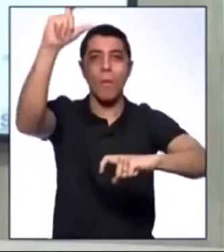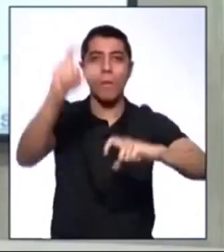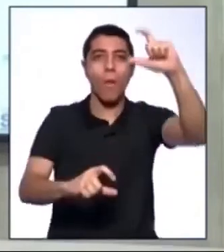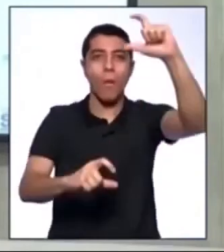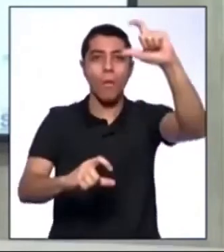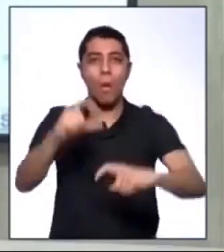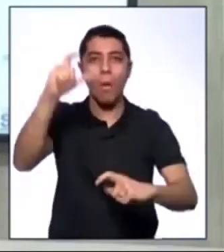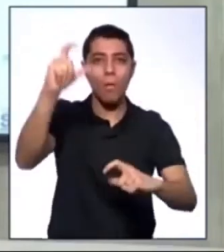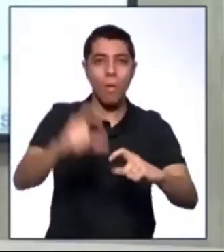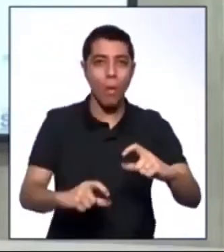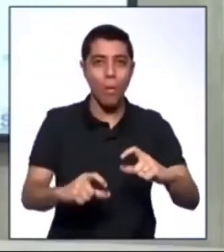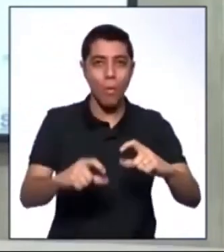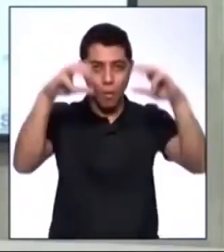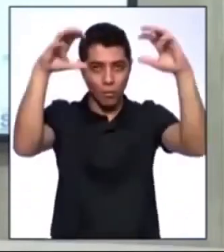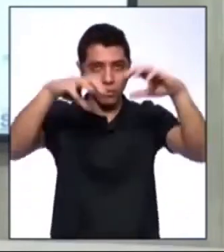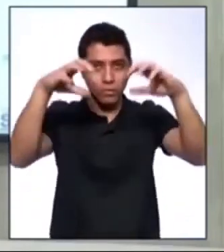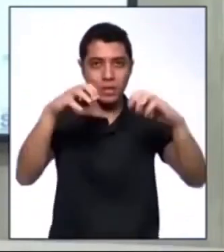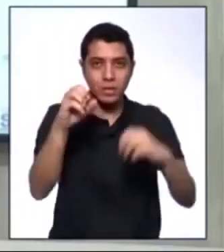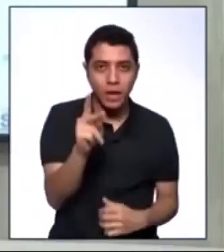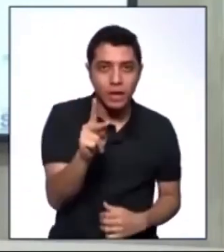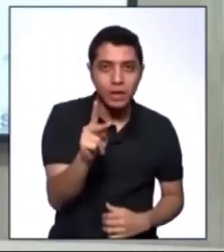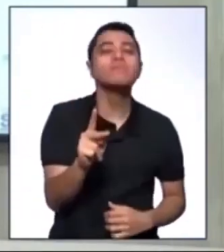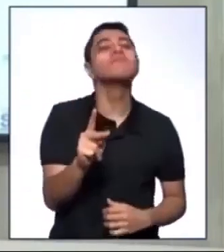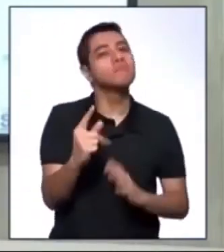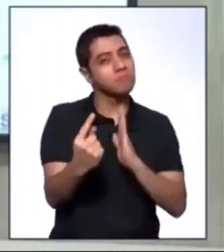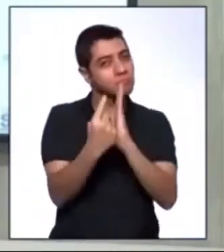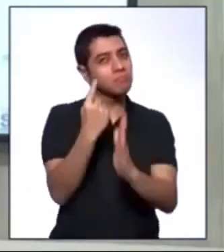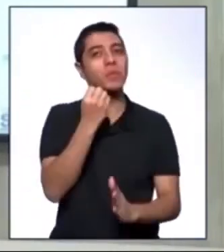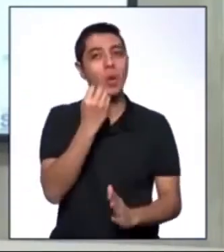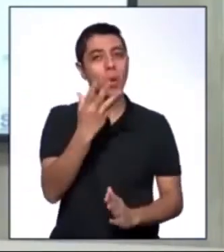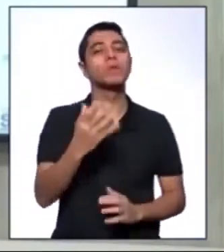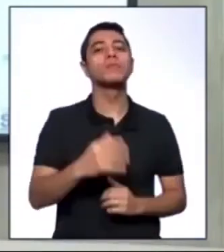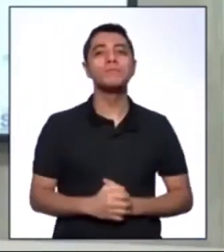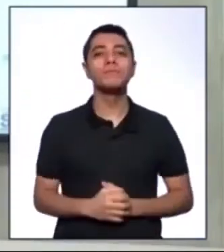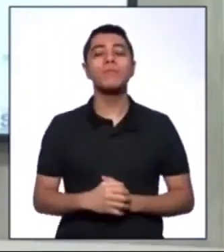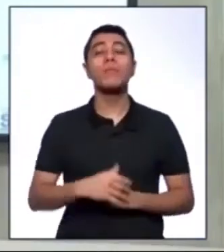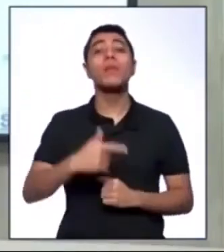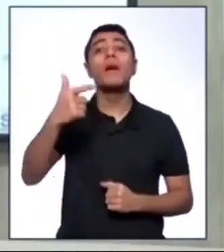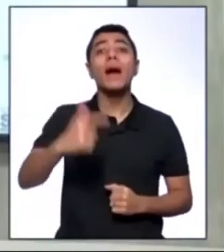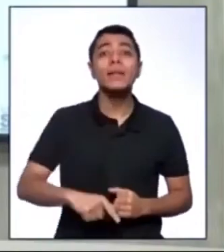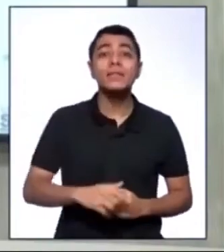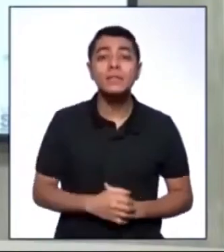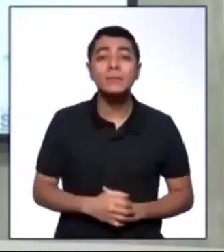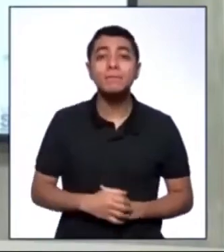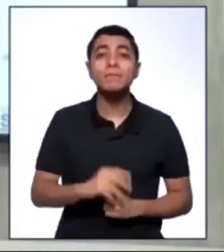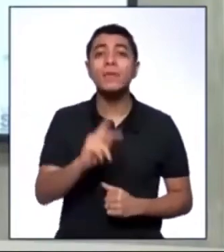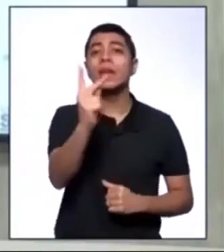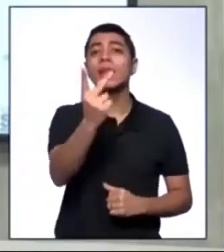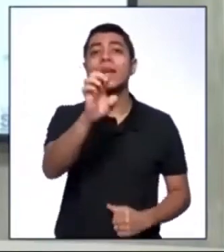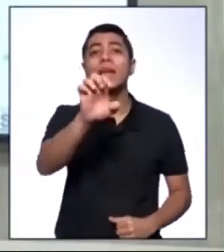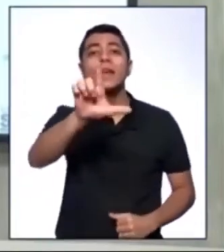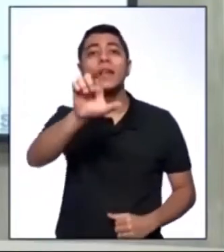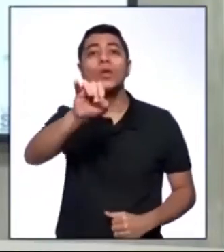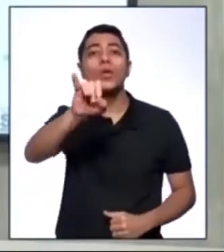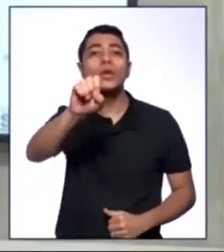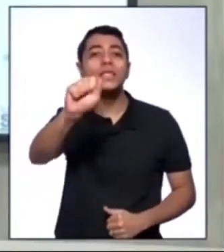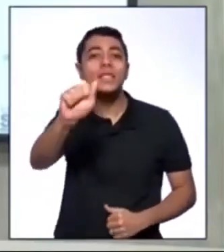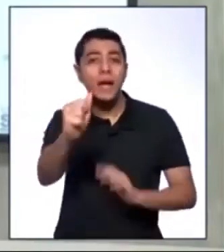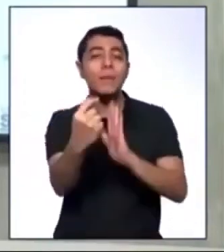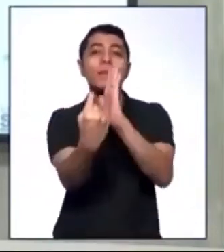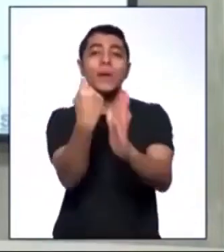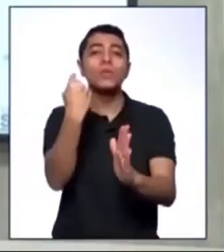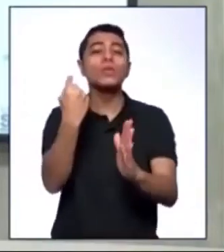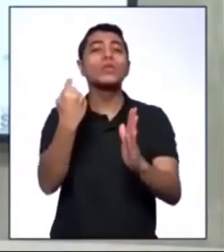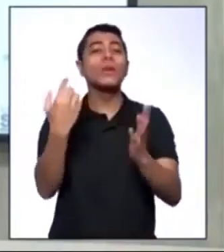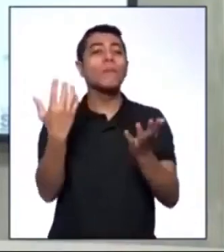de granizo. Boa pergunta. Quem mais, galera? A Heloísa pergunta, qual a diferença entre os tipos de